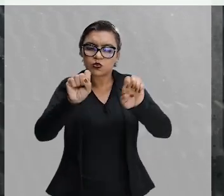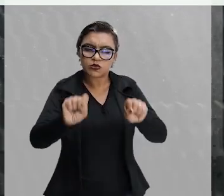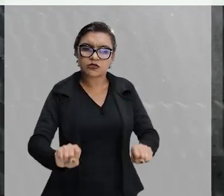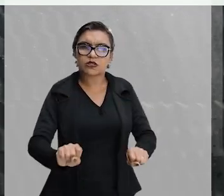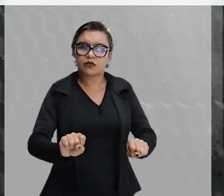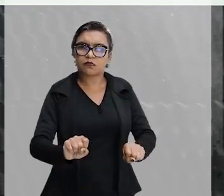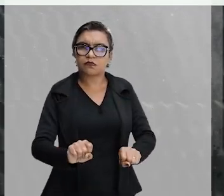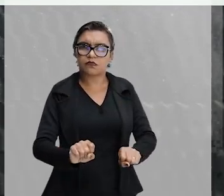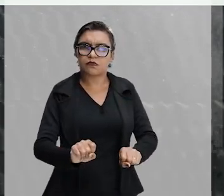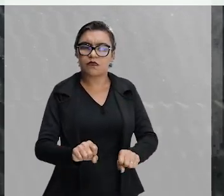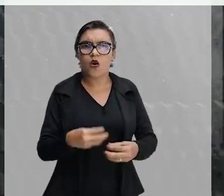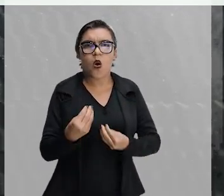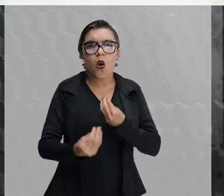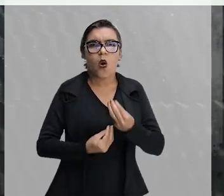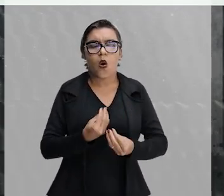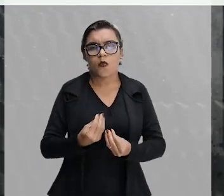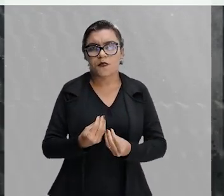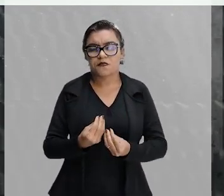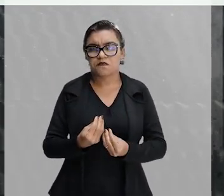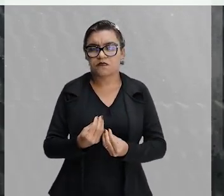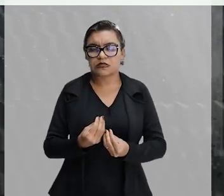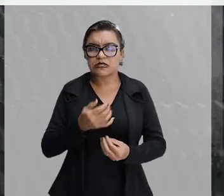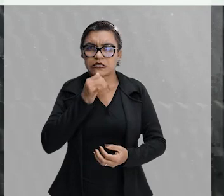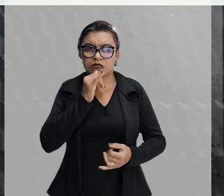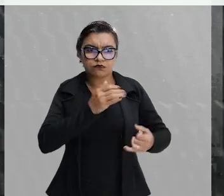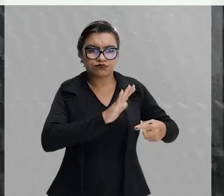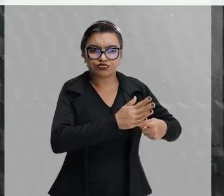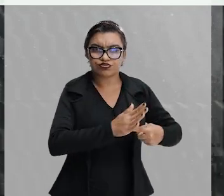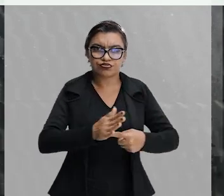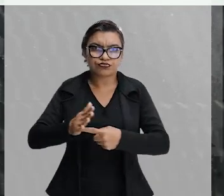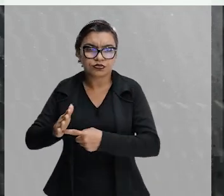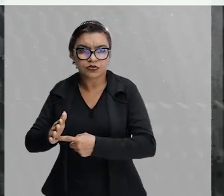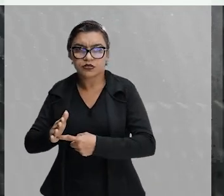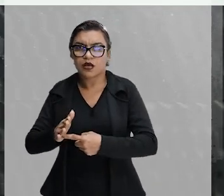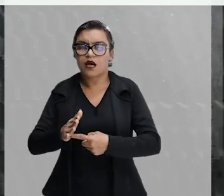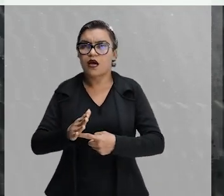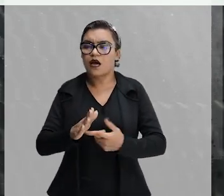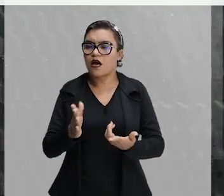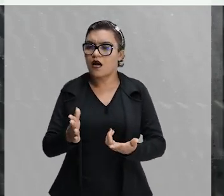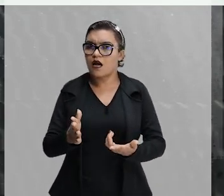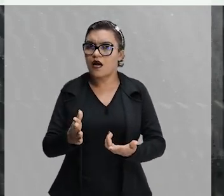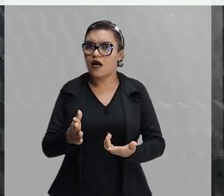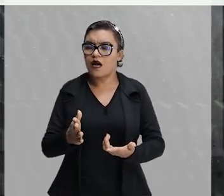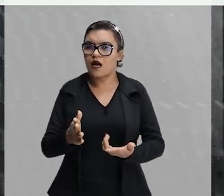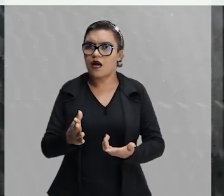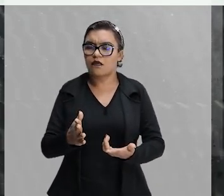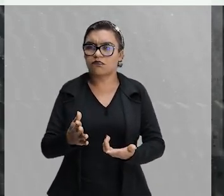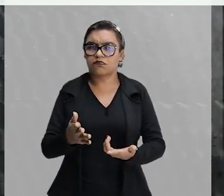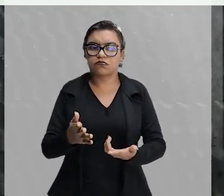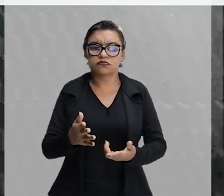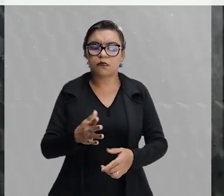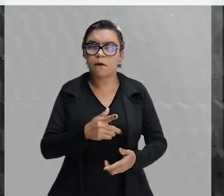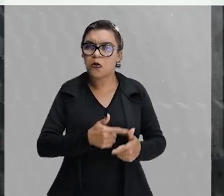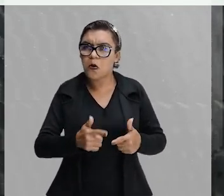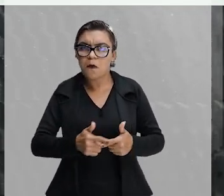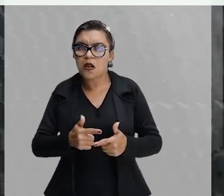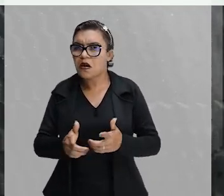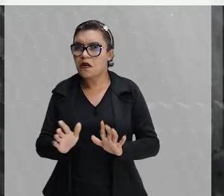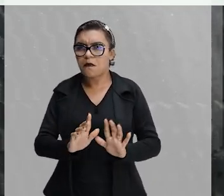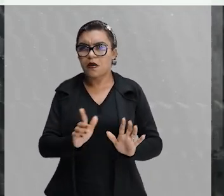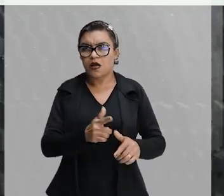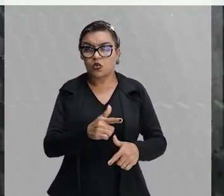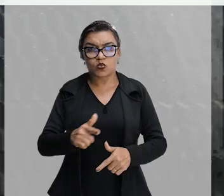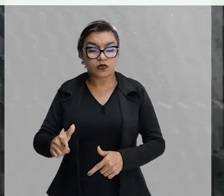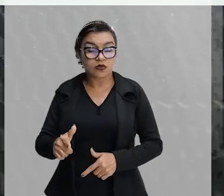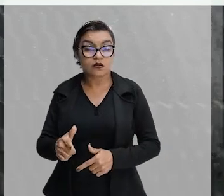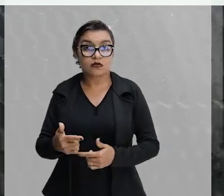Então, para que não se danifique os eletrodomésticos, ou as pessoas elas não venham a sofrer aí com a passagem da corrente